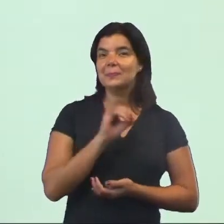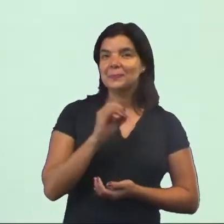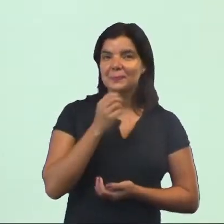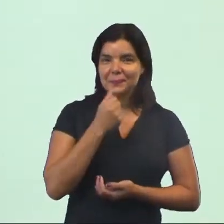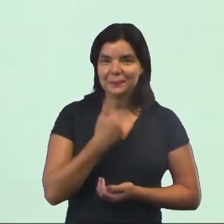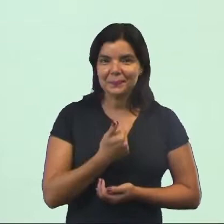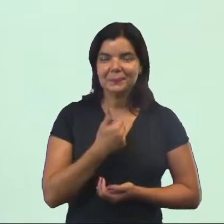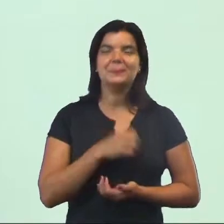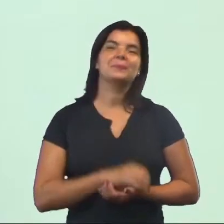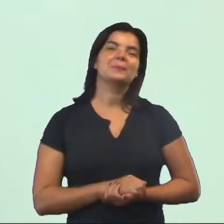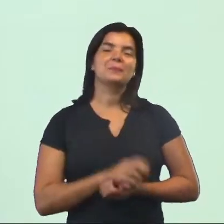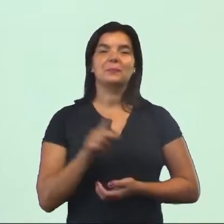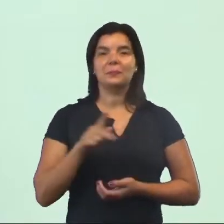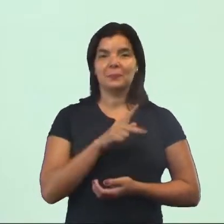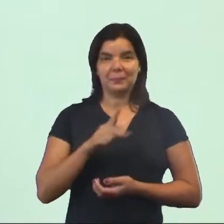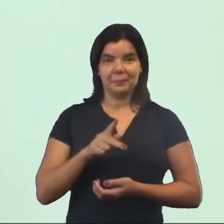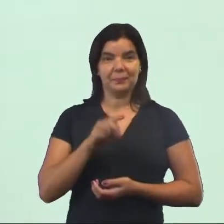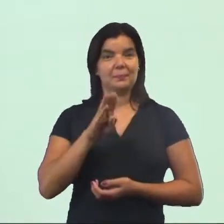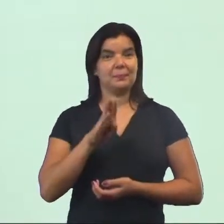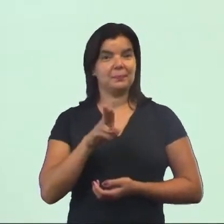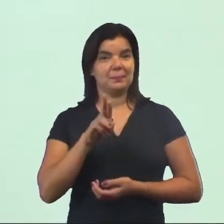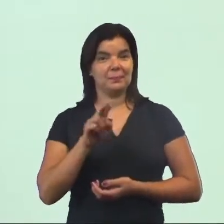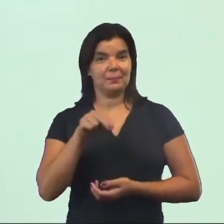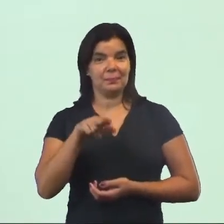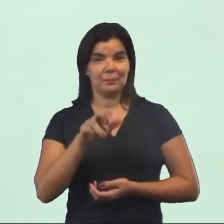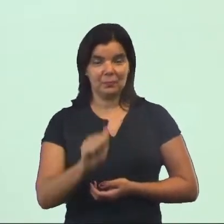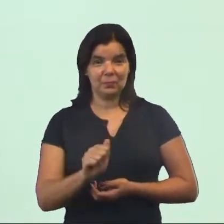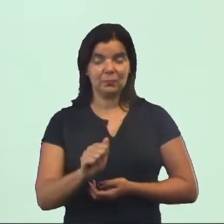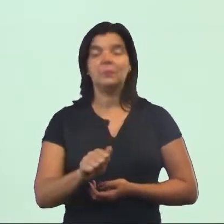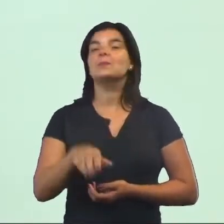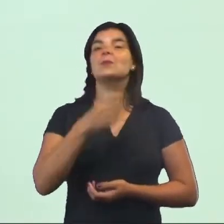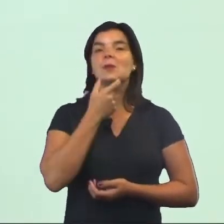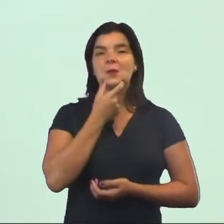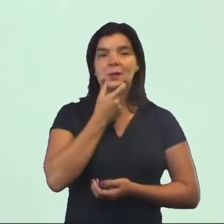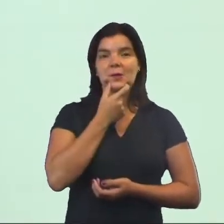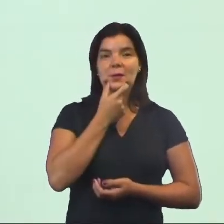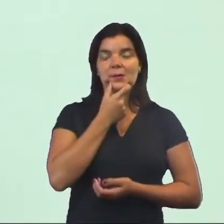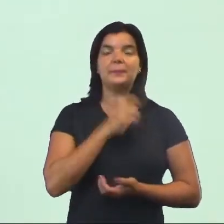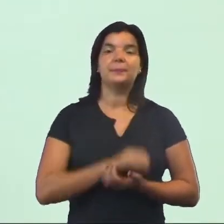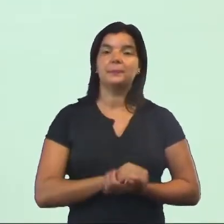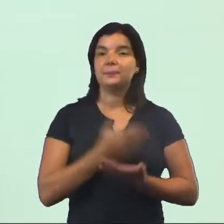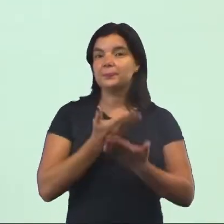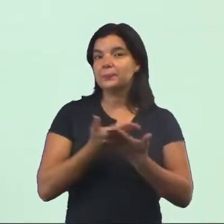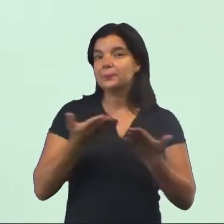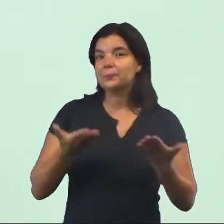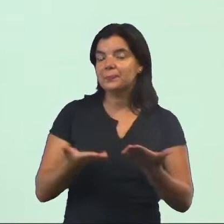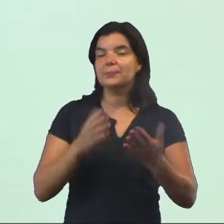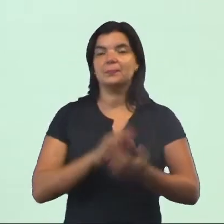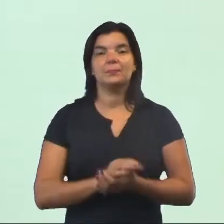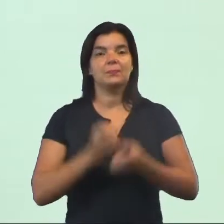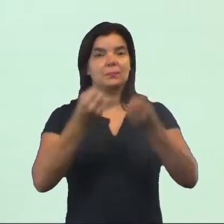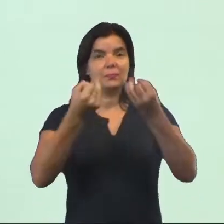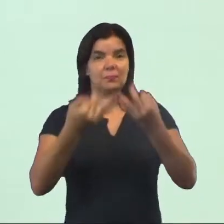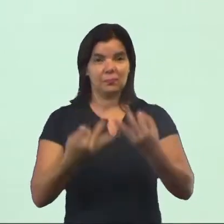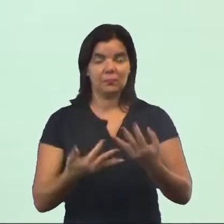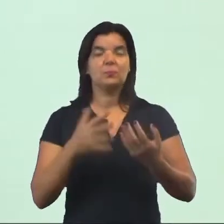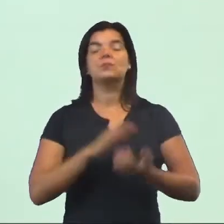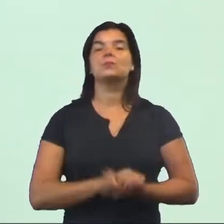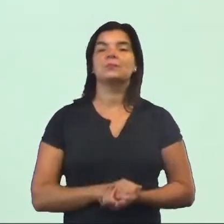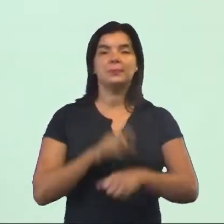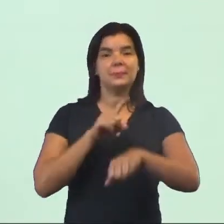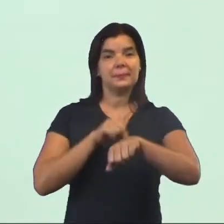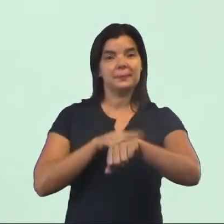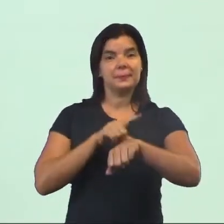Olá, tudo bem? Eu sou a professora Bruna, de língua inglesa. Na nossa aula de hoje, falaremos